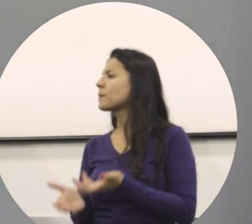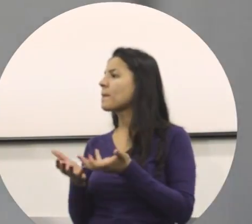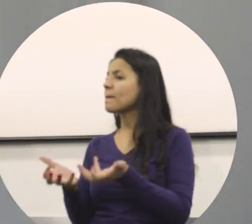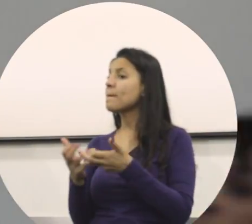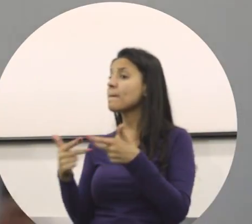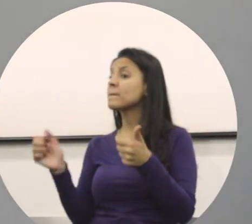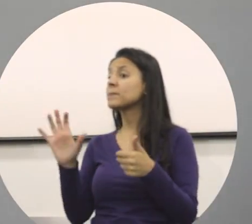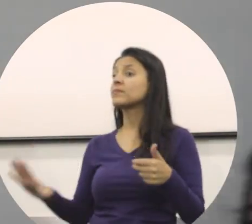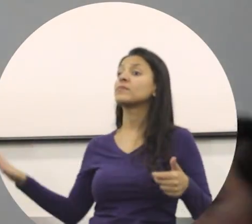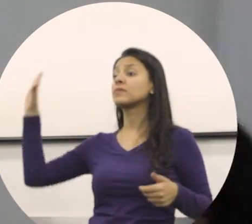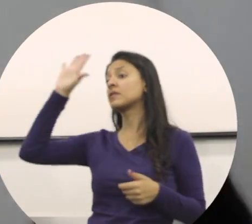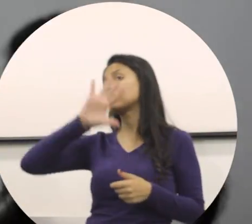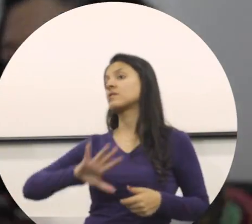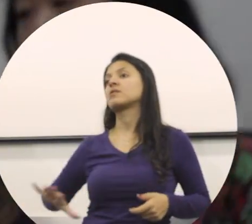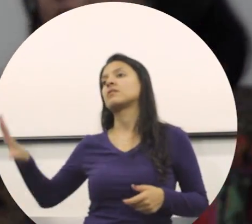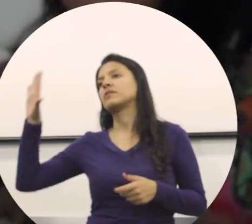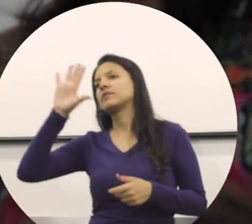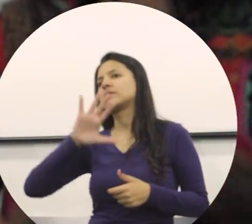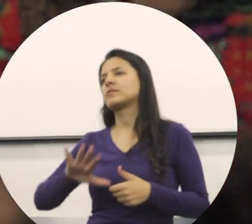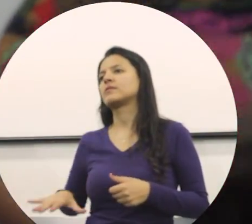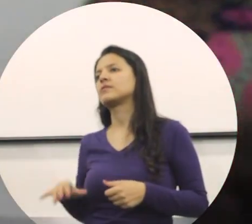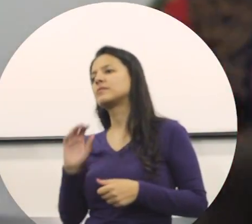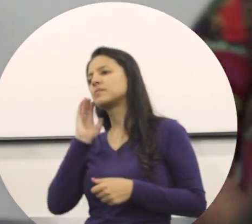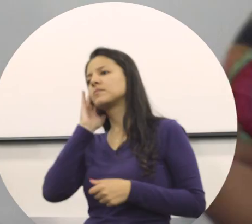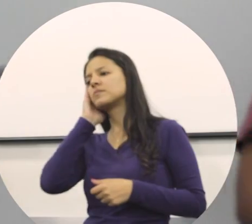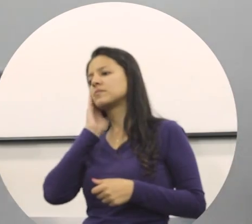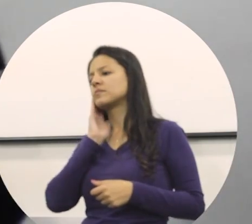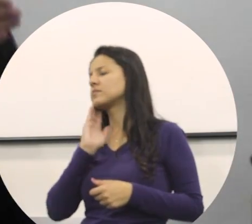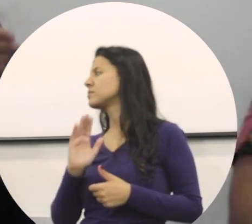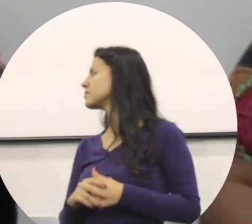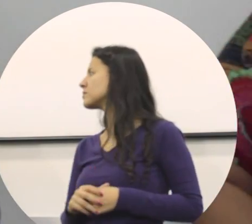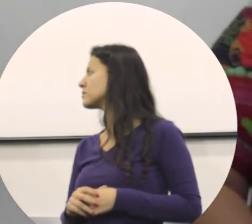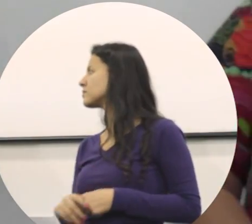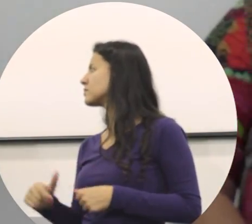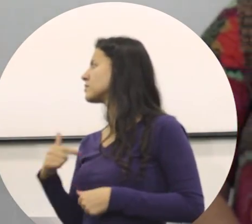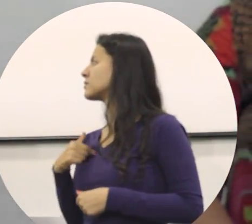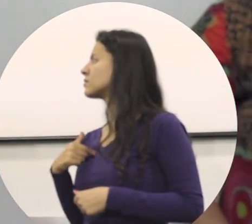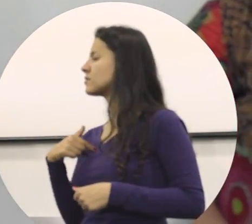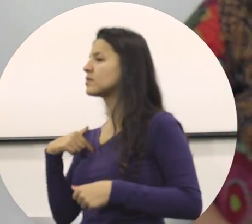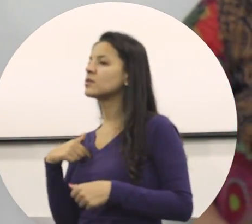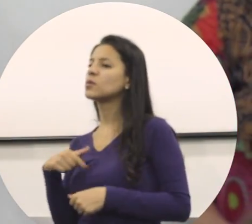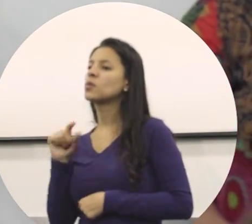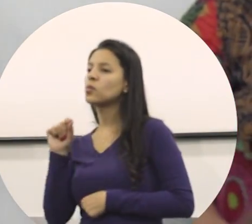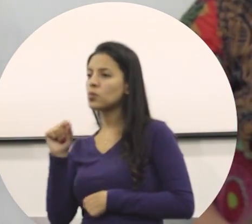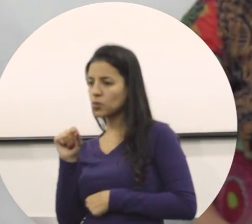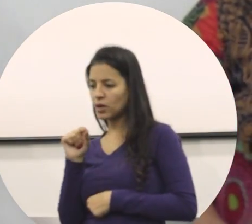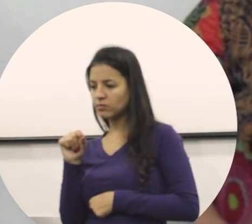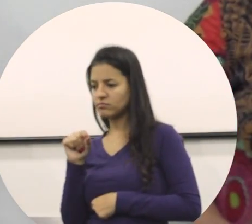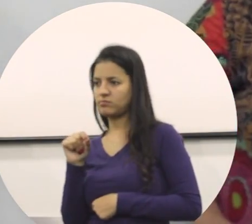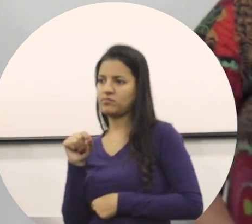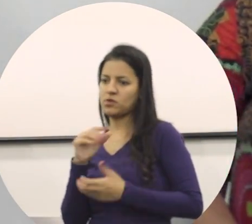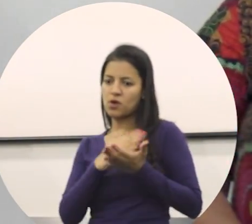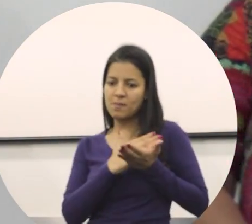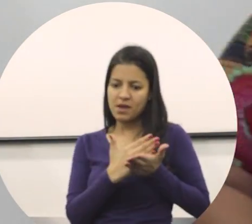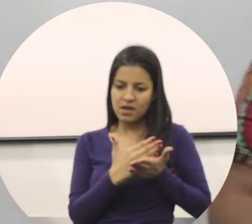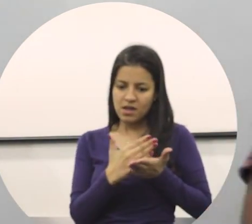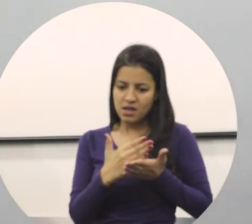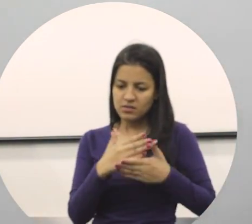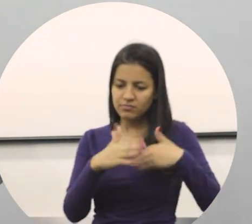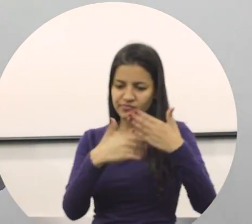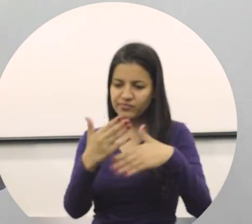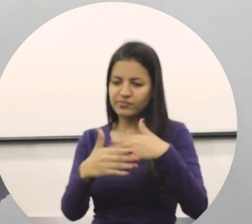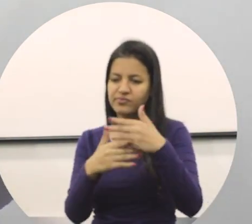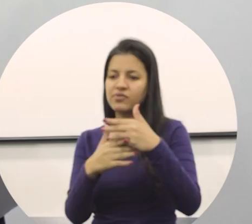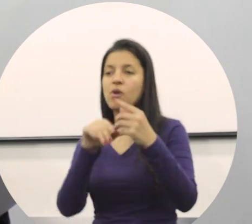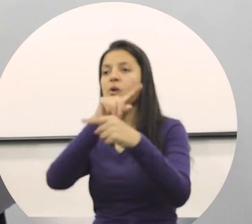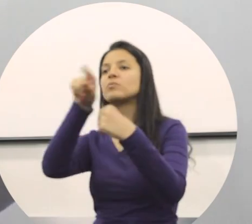coisa mais geral mesmo. Então, eu parto do quê para chegar aonde? Né? Para depois a gente conseguir